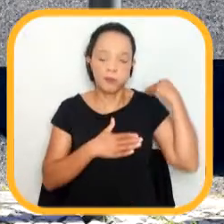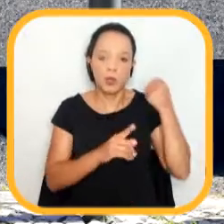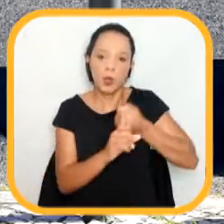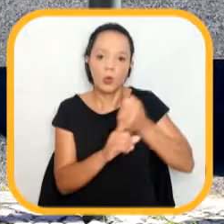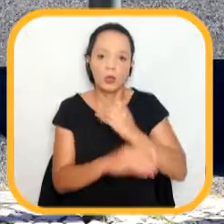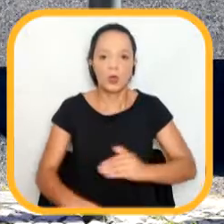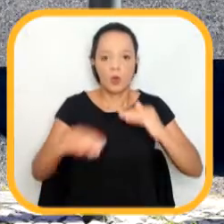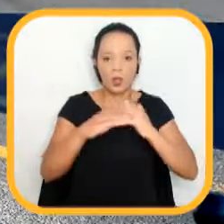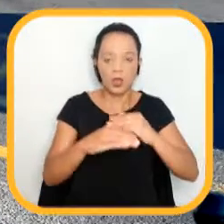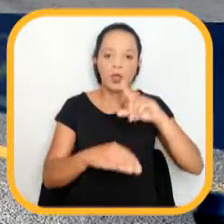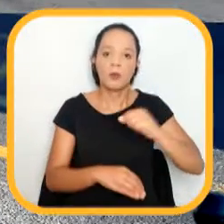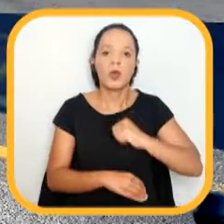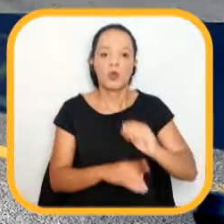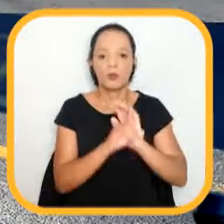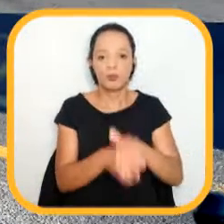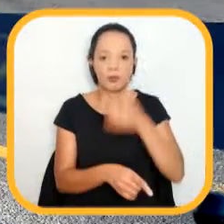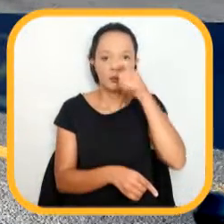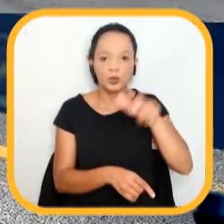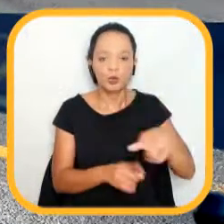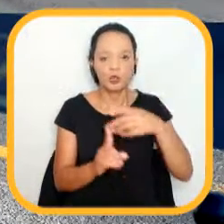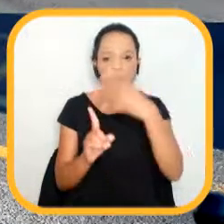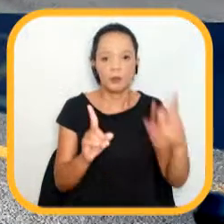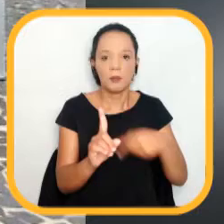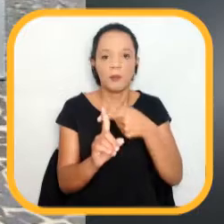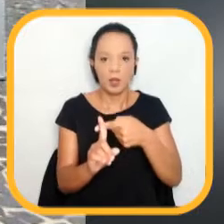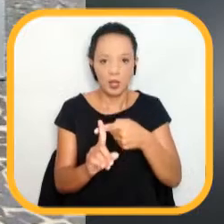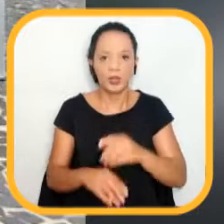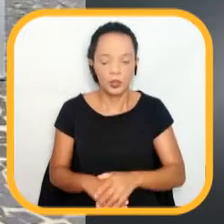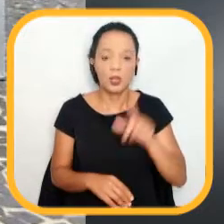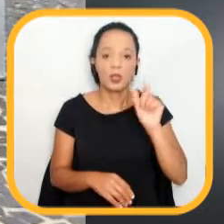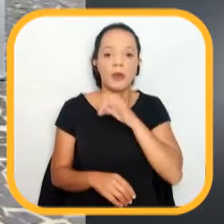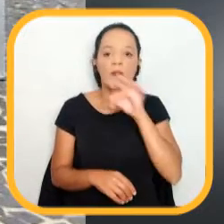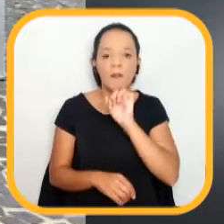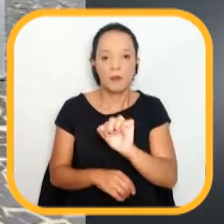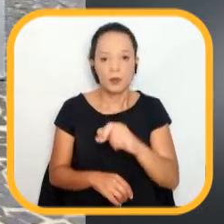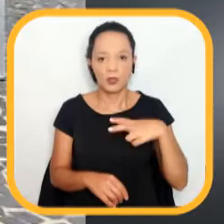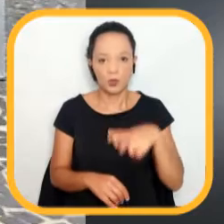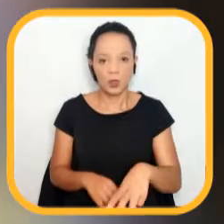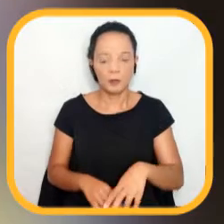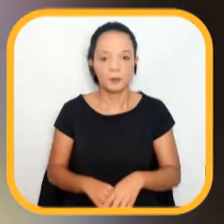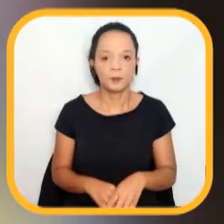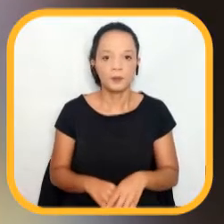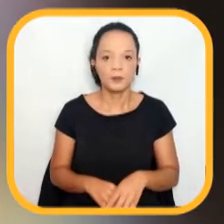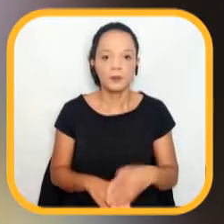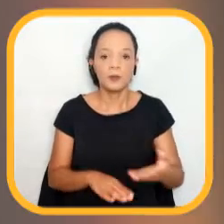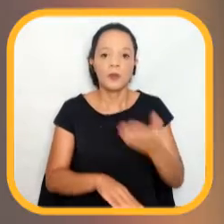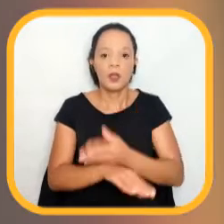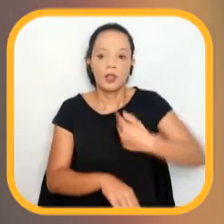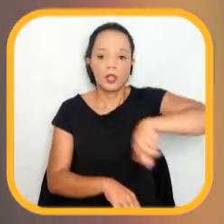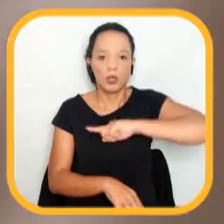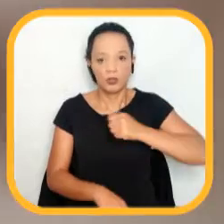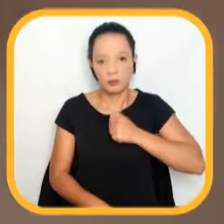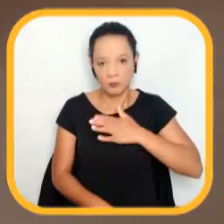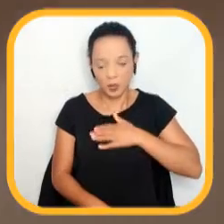na luta pela igualdade e contra a discriminação de pessoas LGBTI+, e das suas famílias em Portugal.